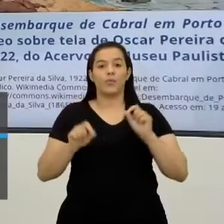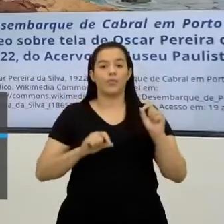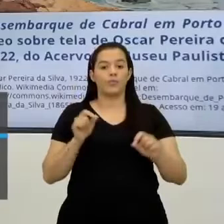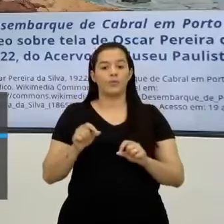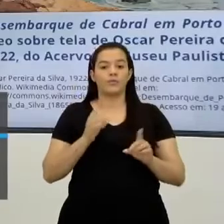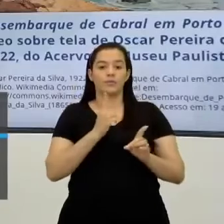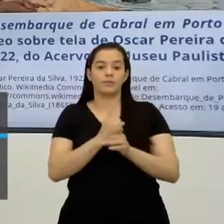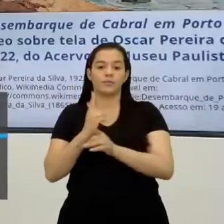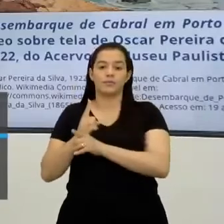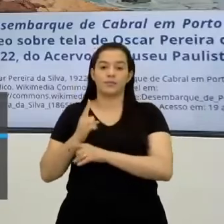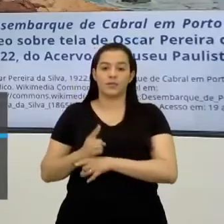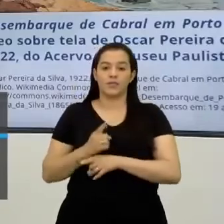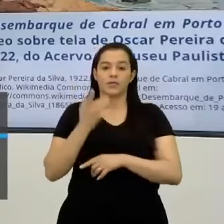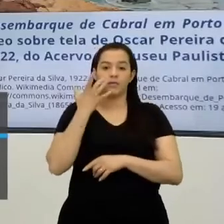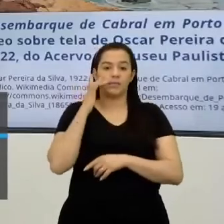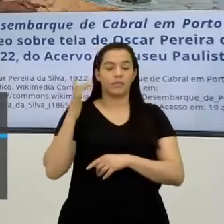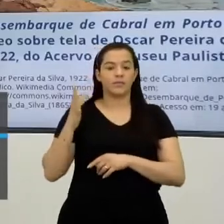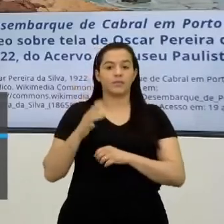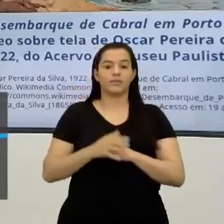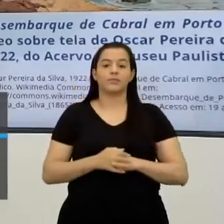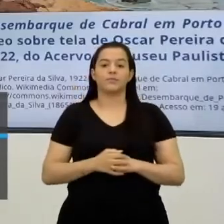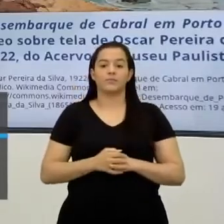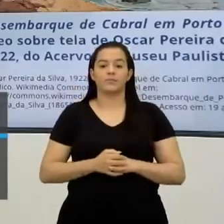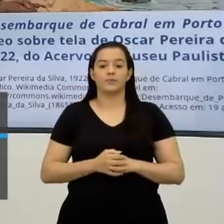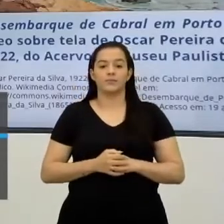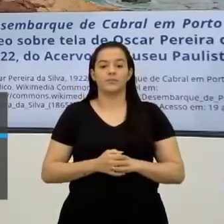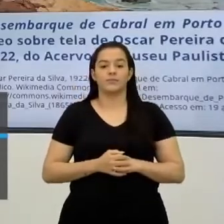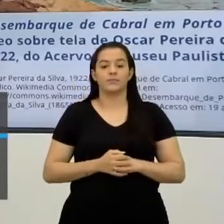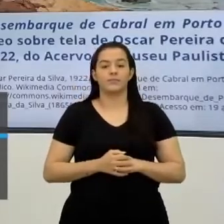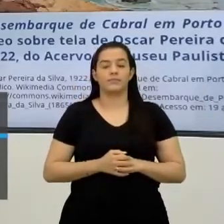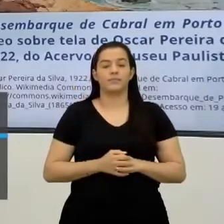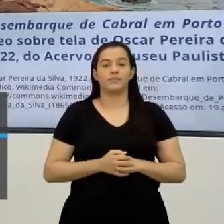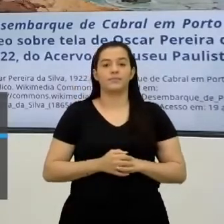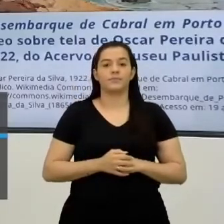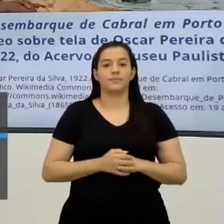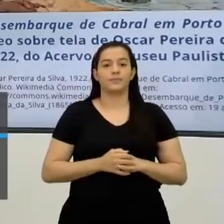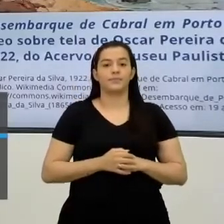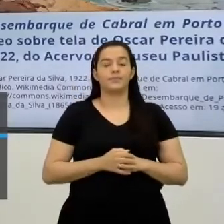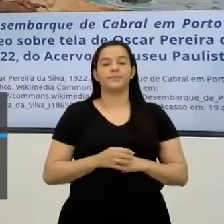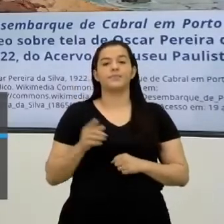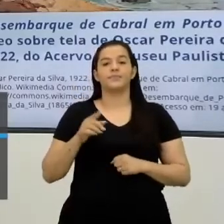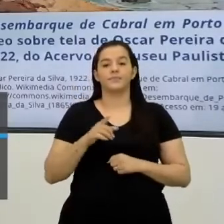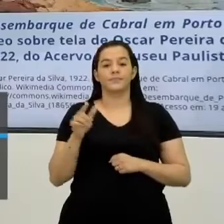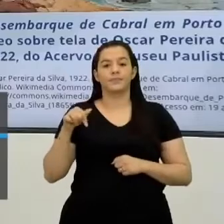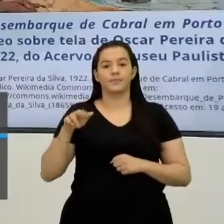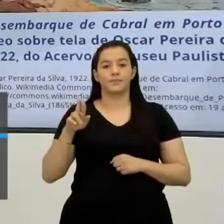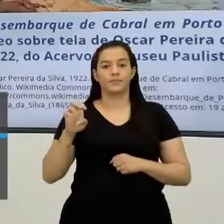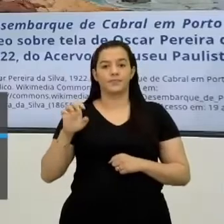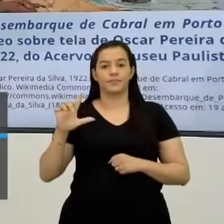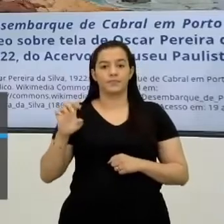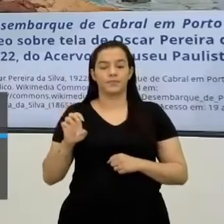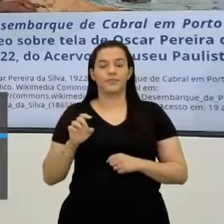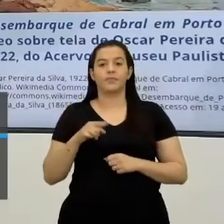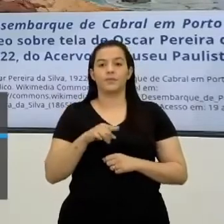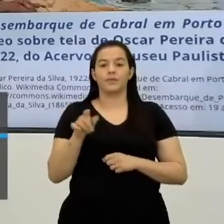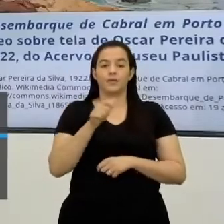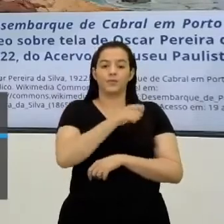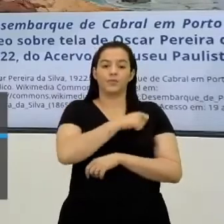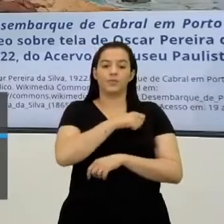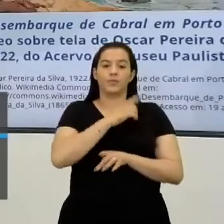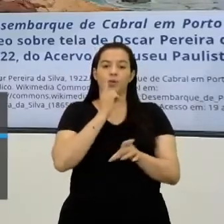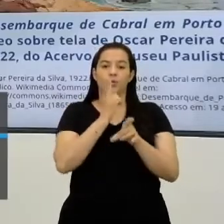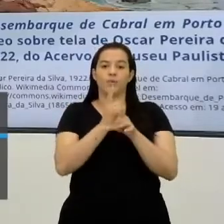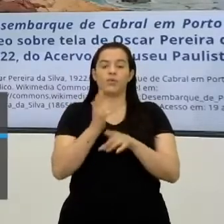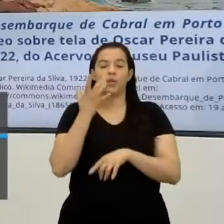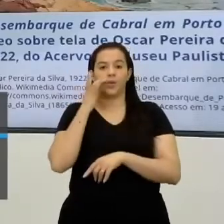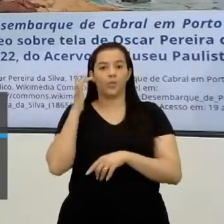queriam encontrar ouro. Os alunos disseram que eles queriam encontrar ouro. Muito legal. Pro Kelly, o aluno Nicolas, encontrar ouro.